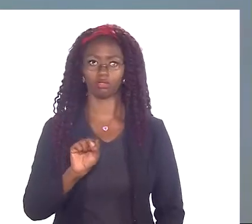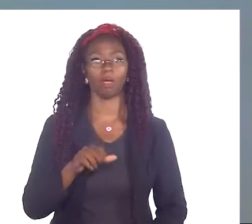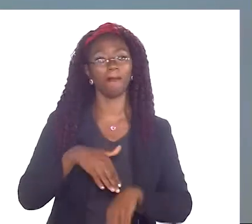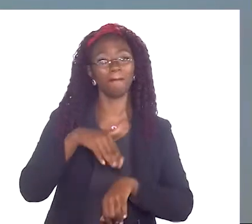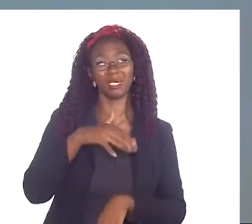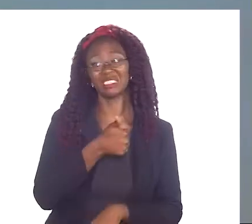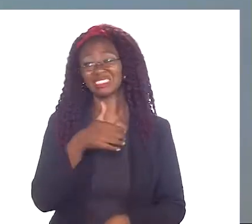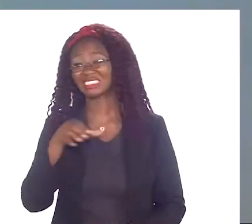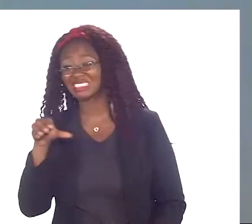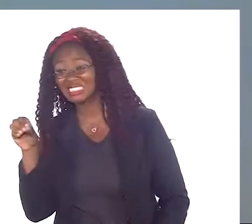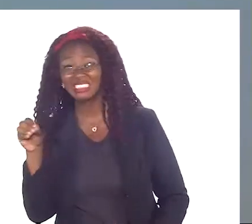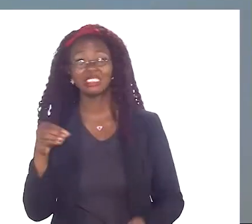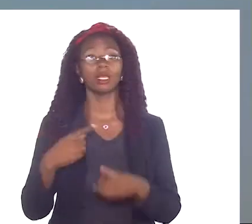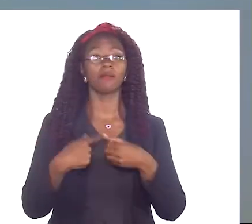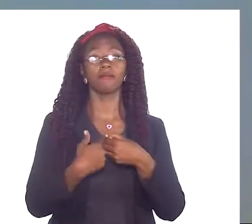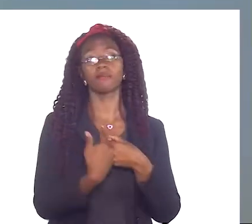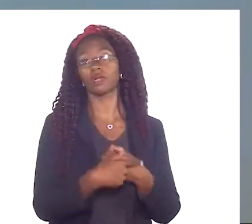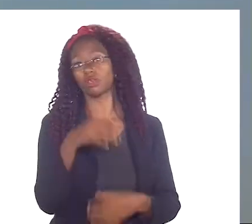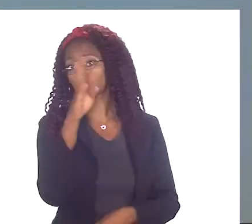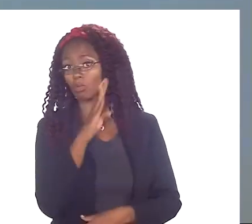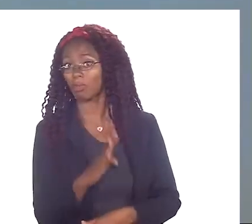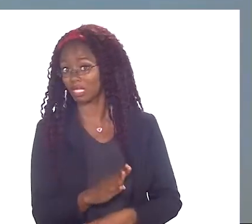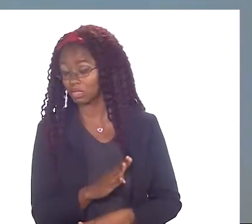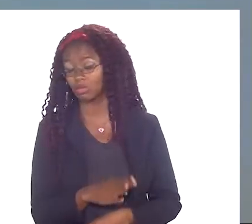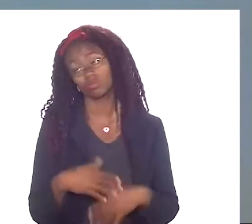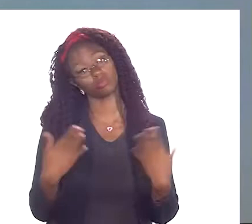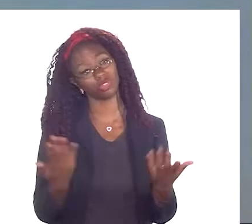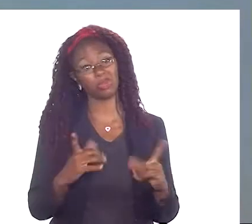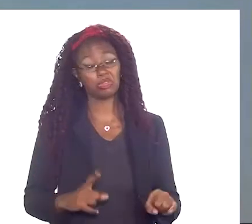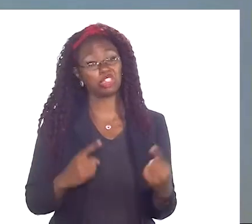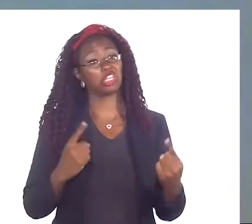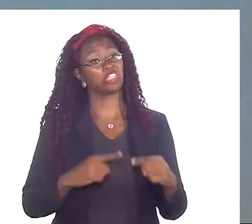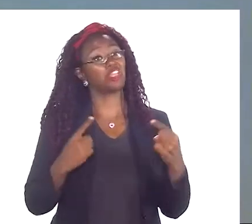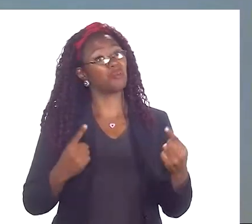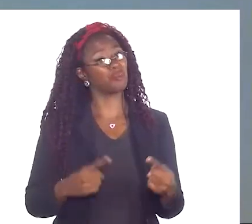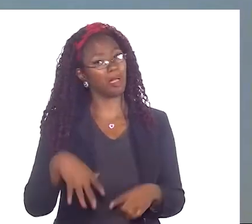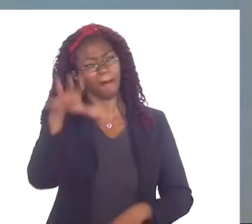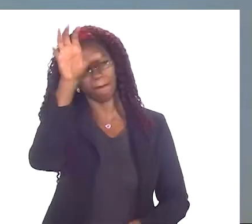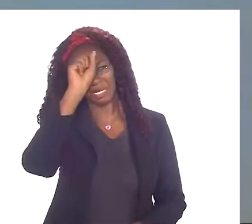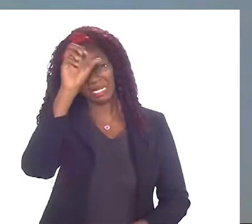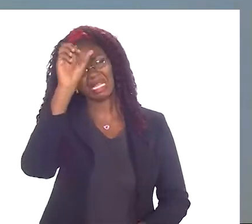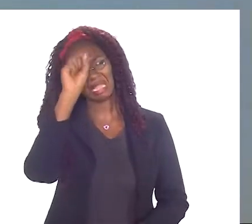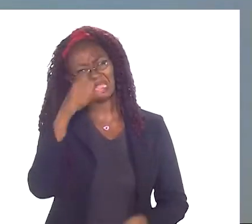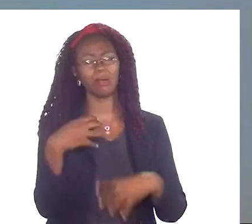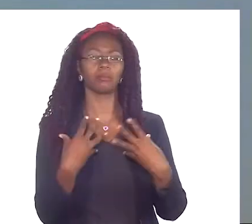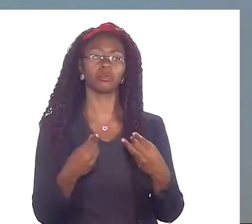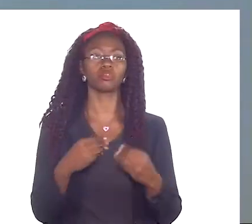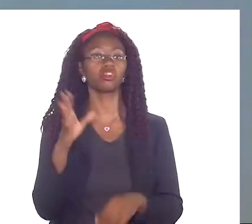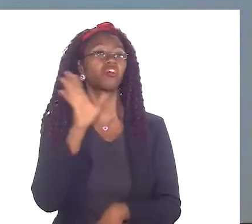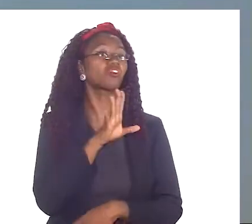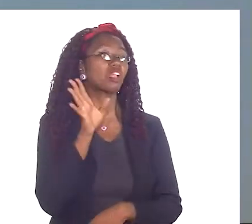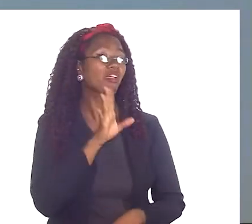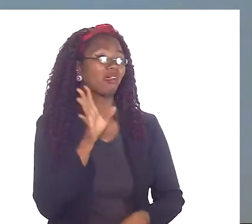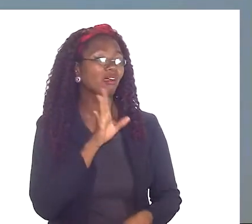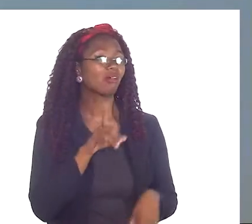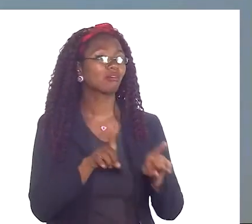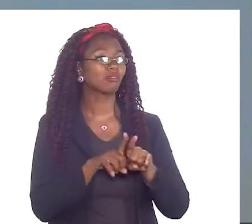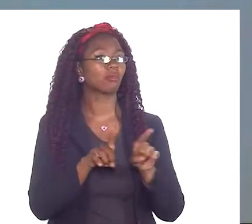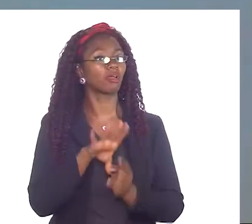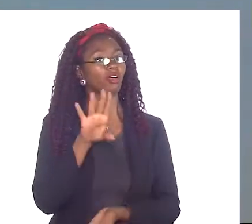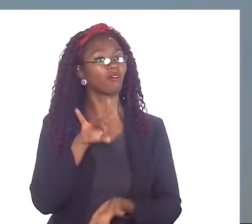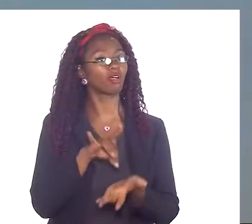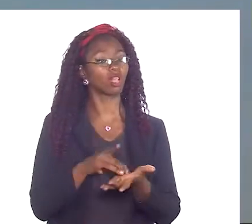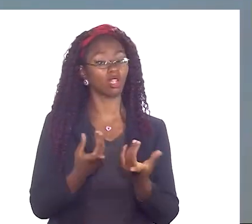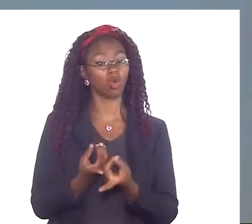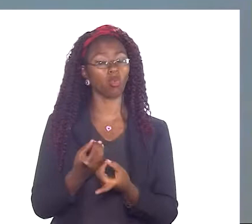em mais de 100 municípios do país e foi um grande desafio, assim, foi um grande aprendizado. E o bacana disso é realmente,